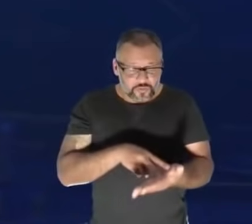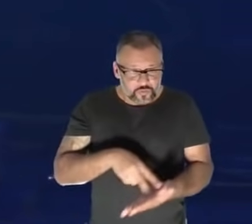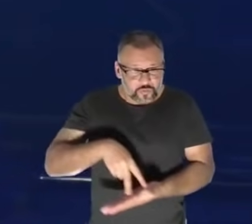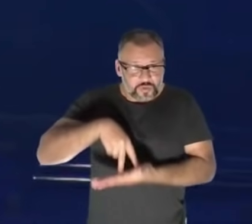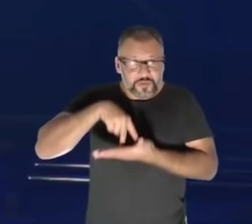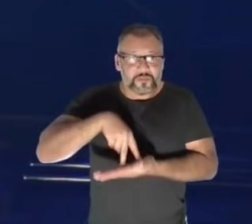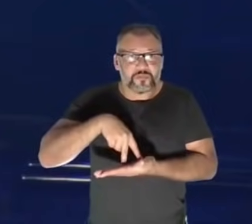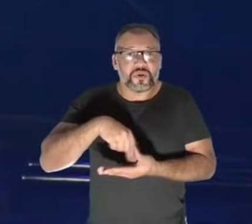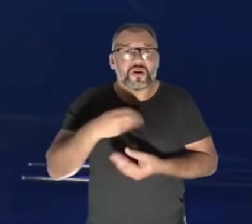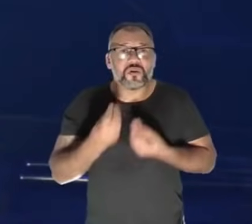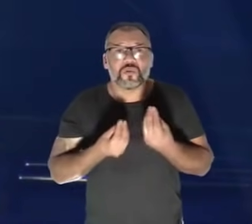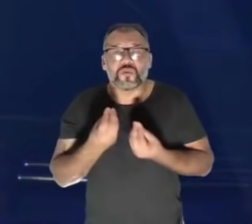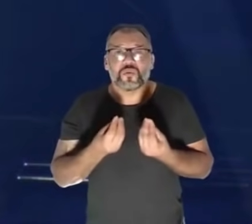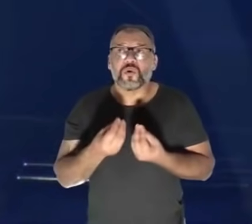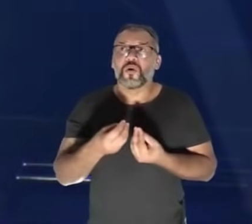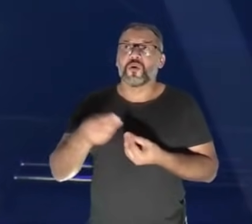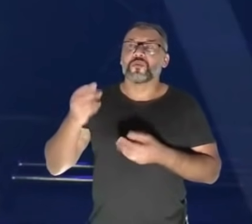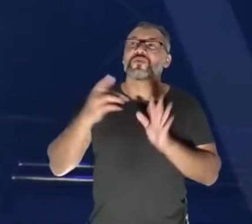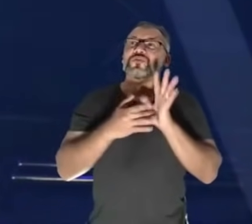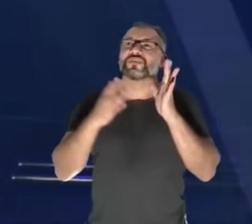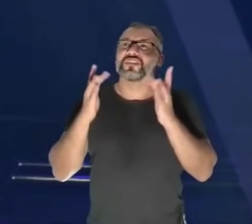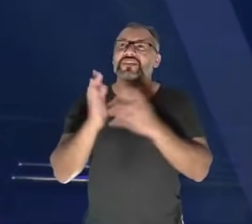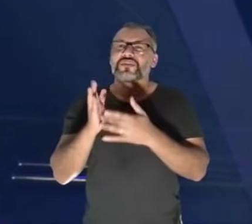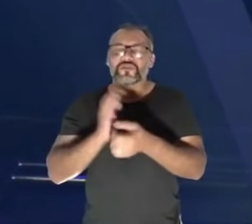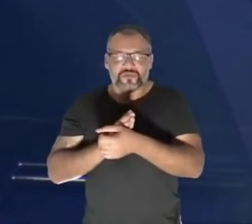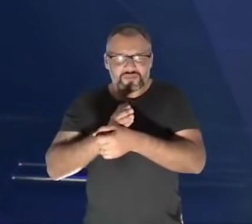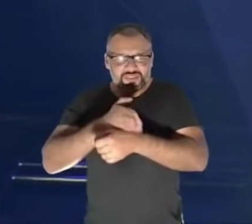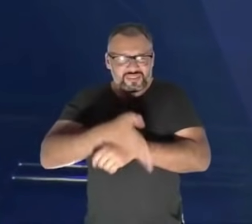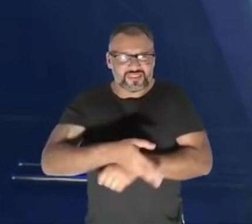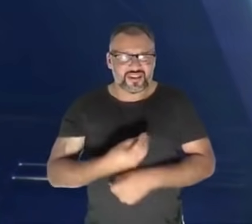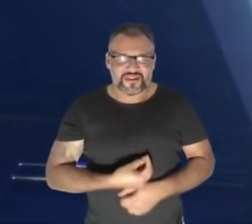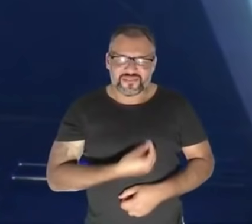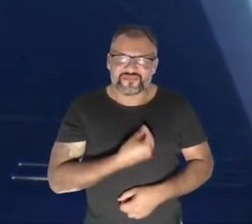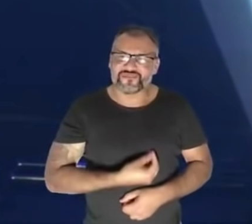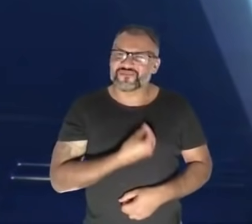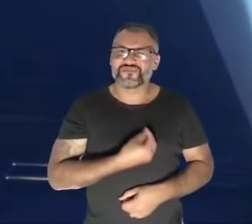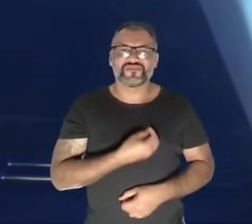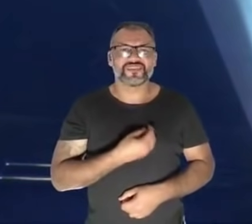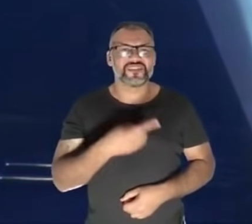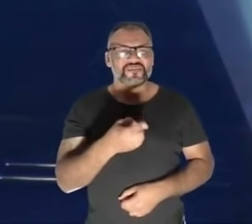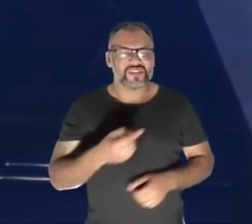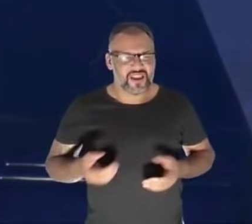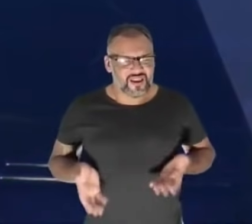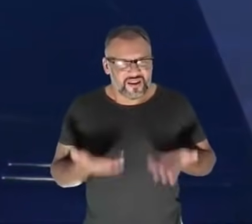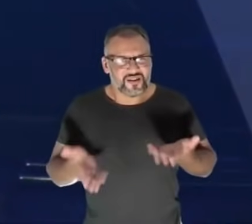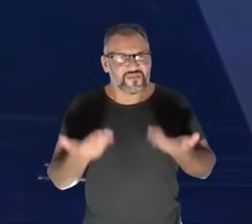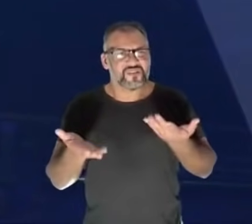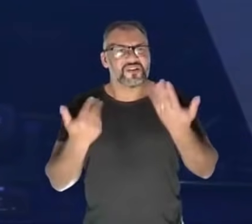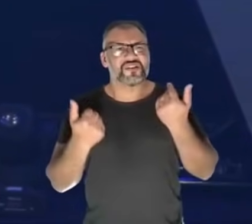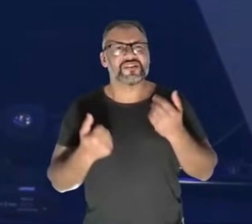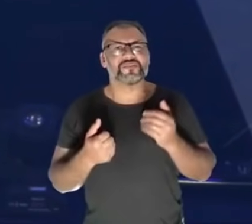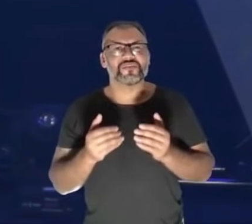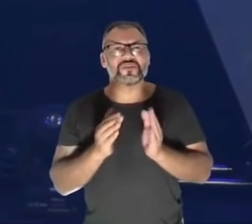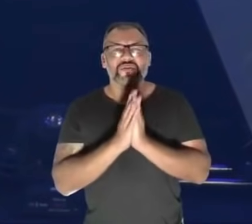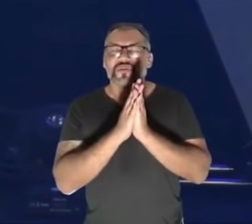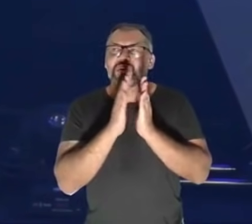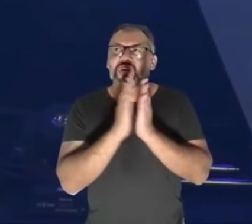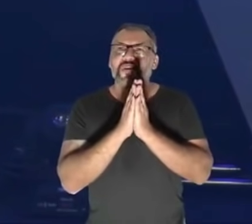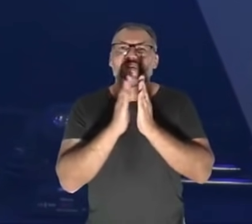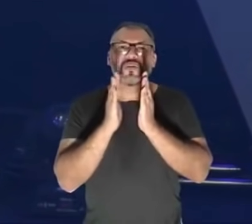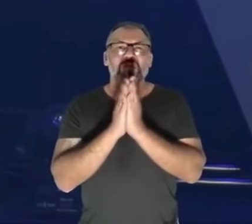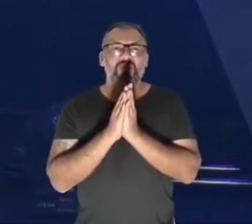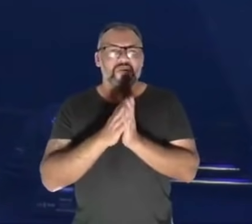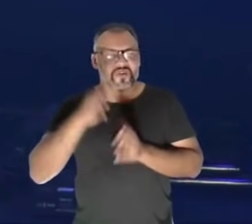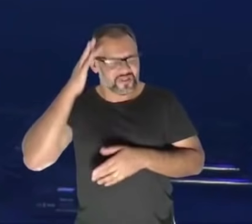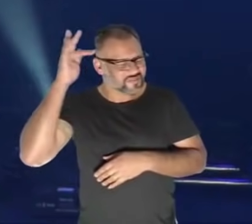única forma de sobreviver é Jesus então dá seus pulos agora a gente se via e se vira a gente joga dor de